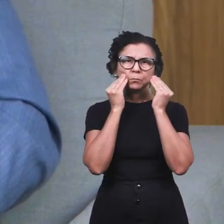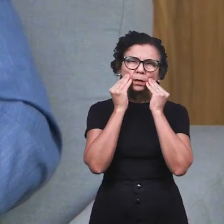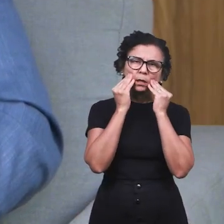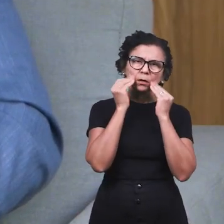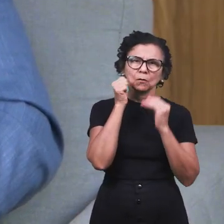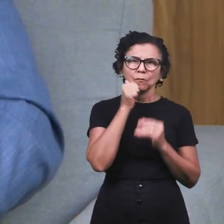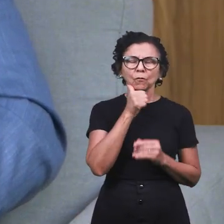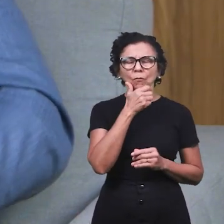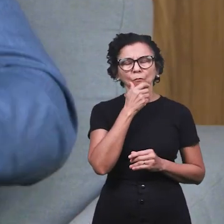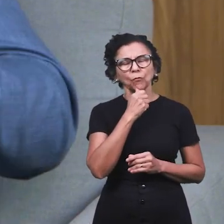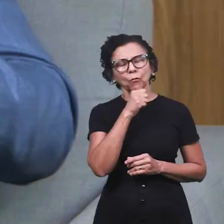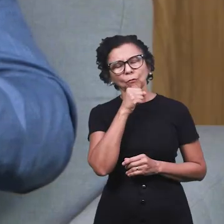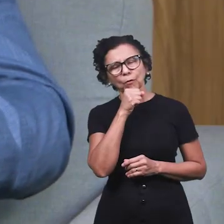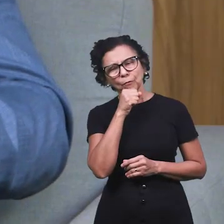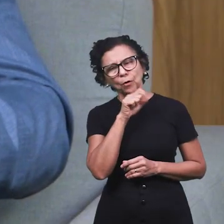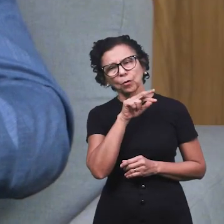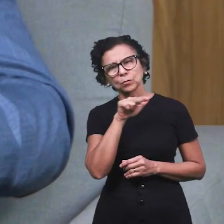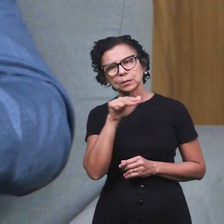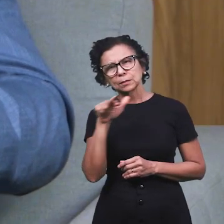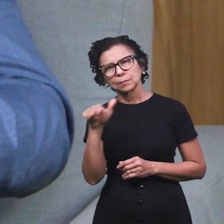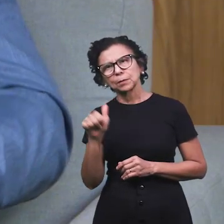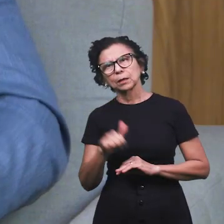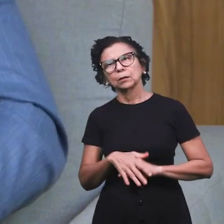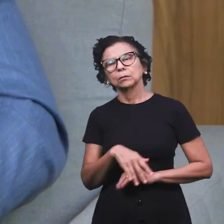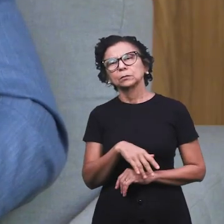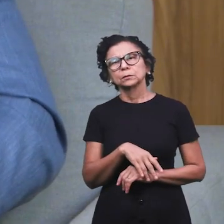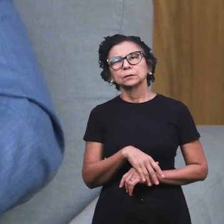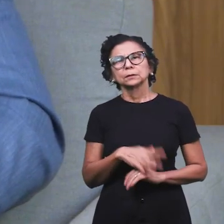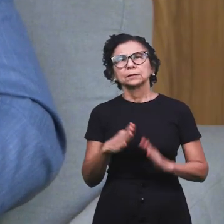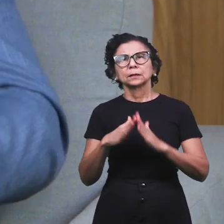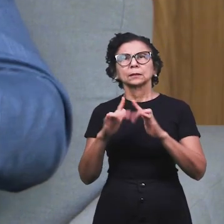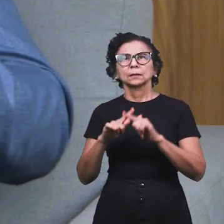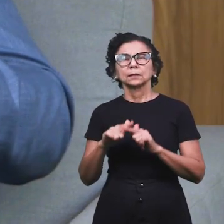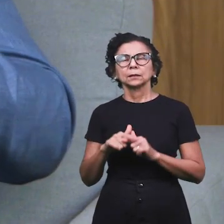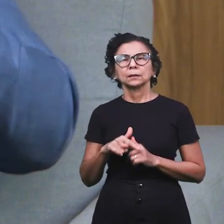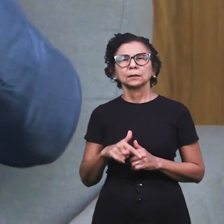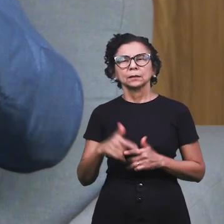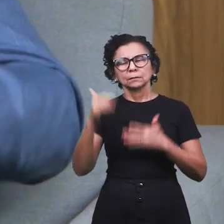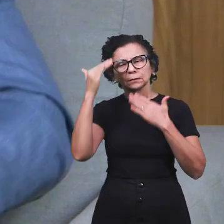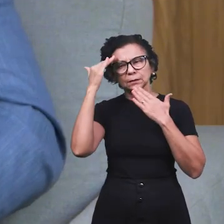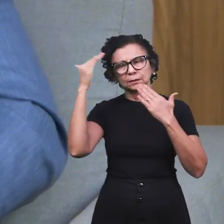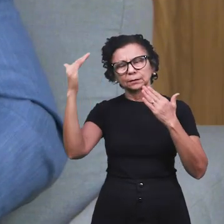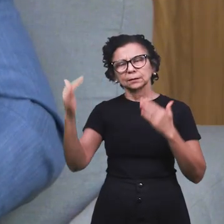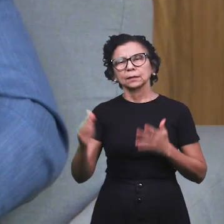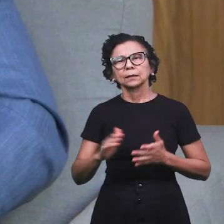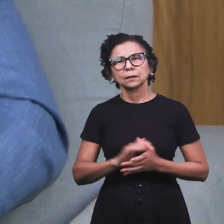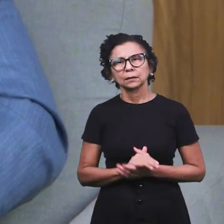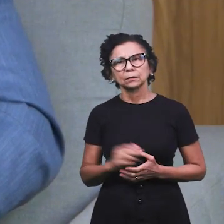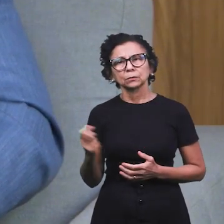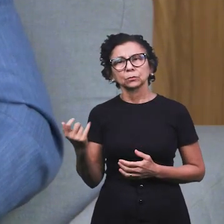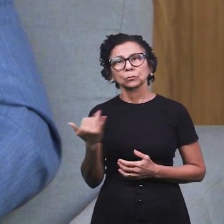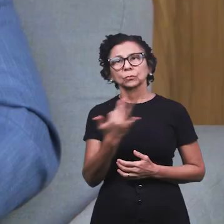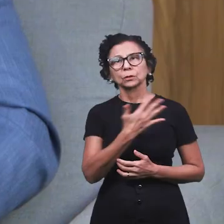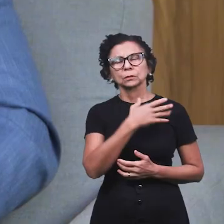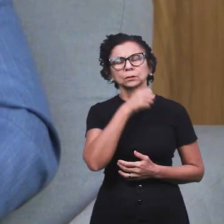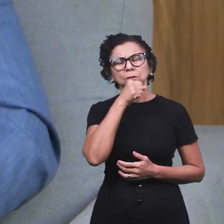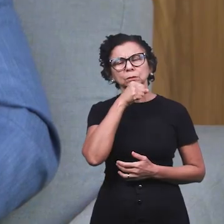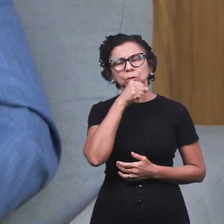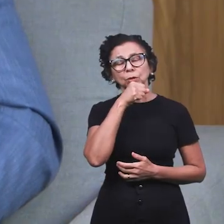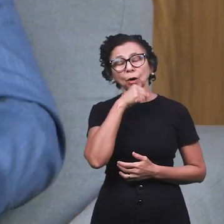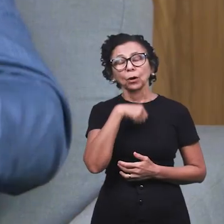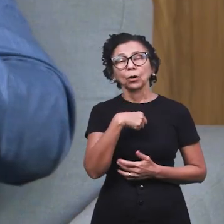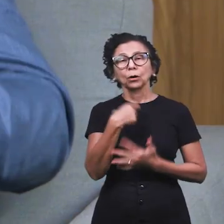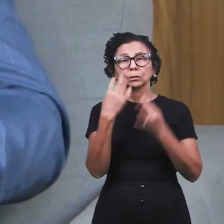vovô, para a vovó, para os irmãos da igreja, os idosos, e homenageando, e agradecendo quantos idosos que